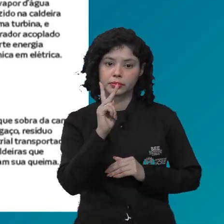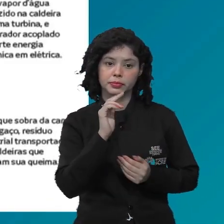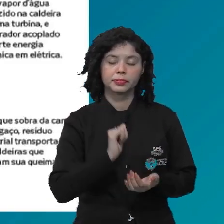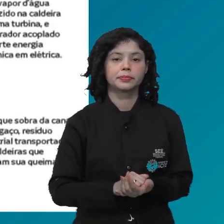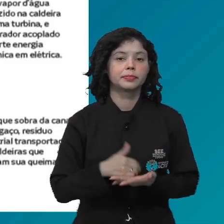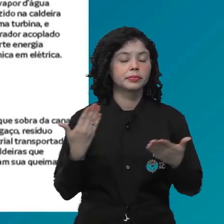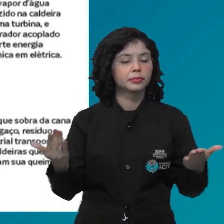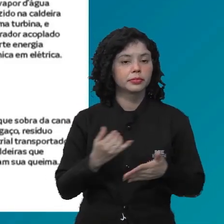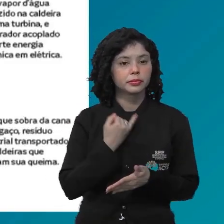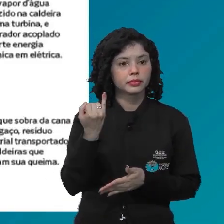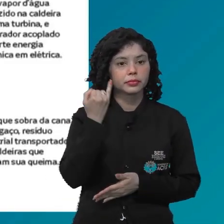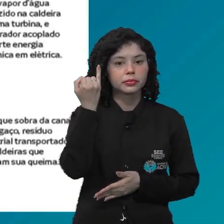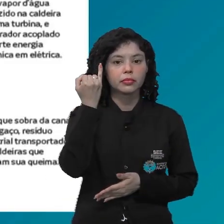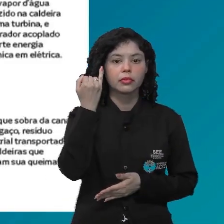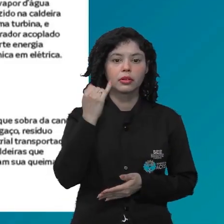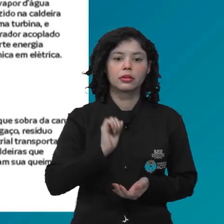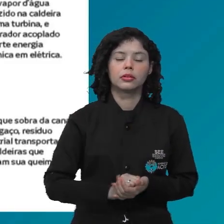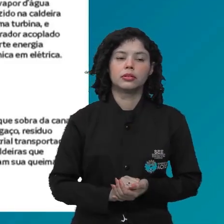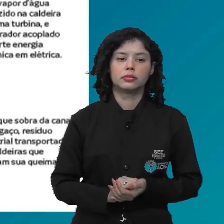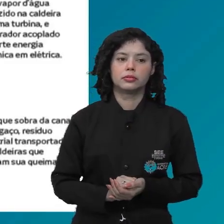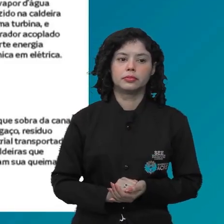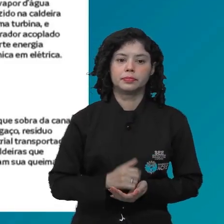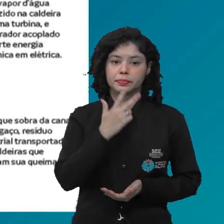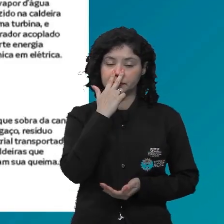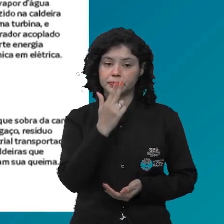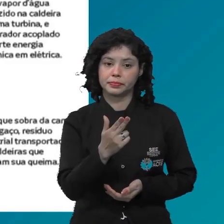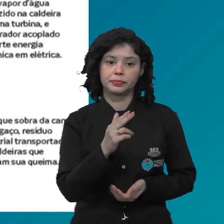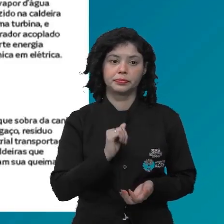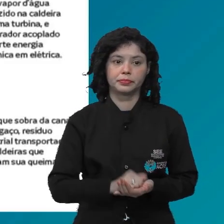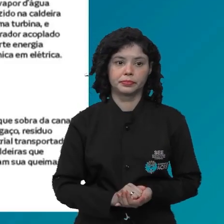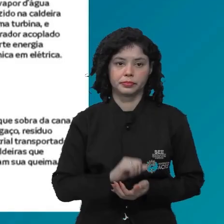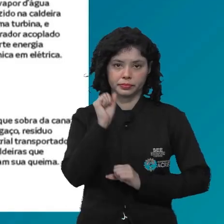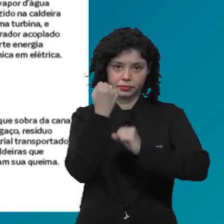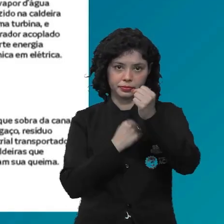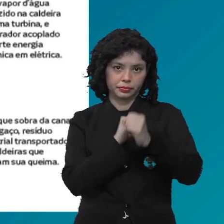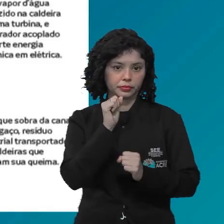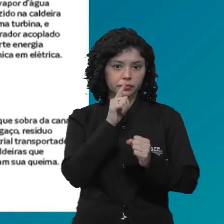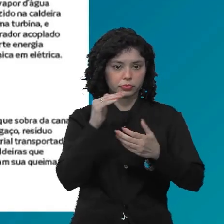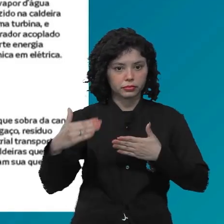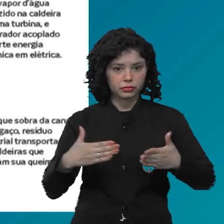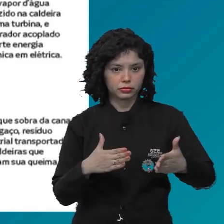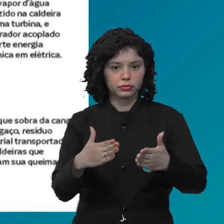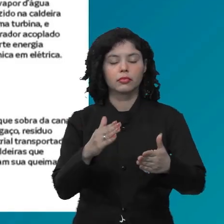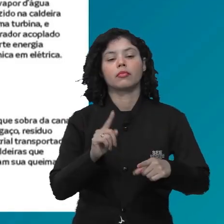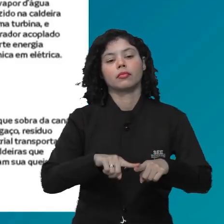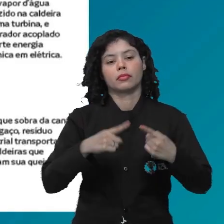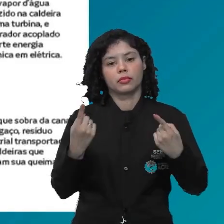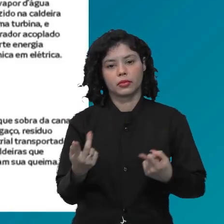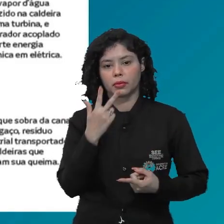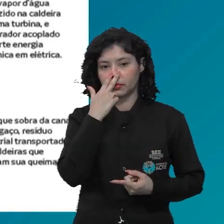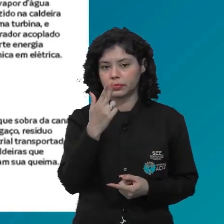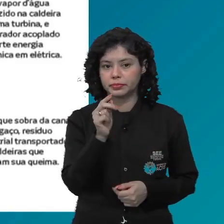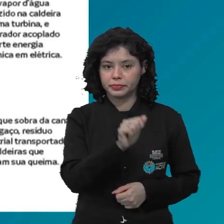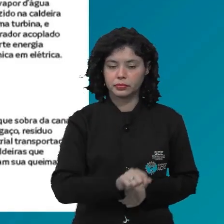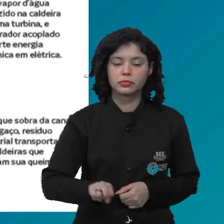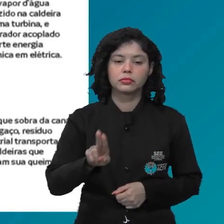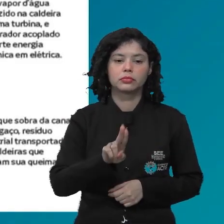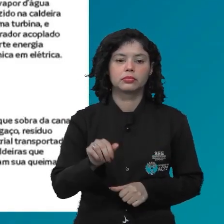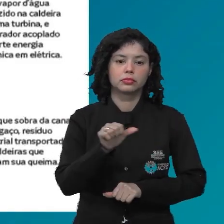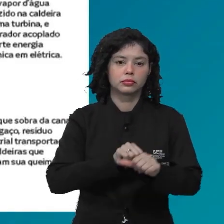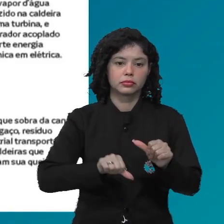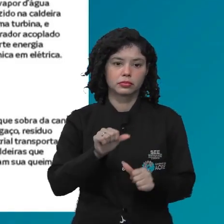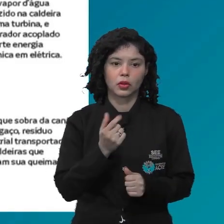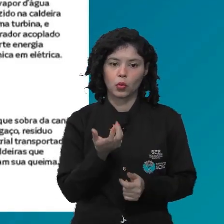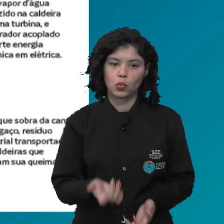Então, o funcionamento, ele é parecido ali com a usina hidrelétrica, porém o que muda, né, que aqui é utilizado o calor,